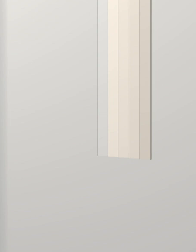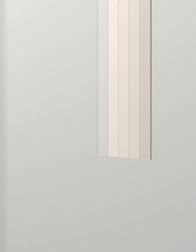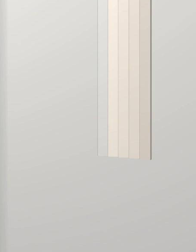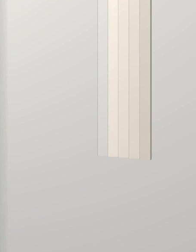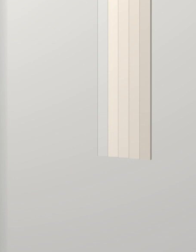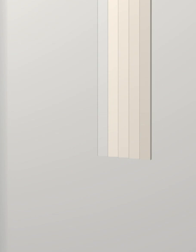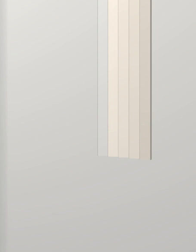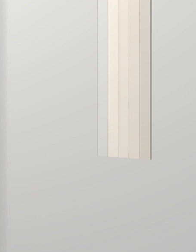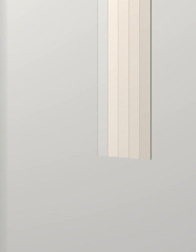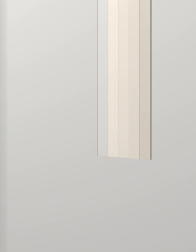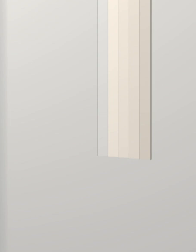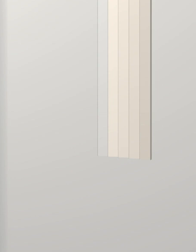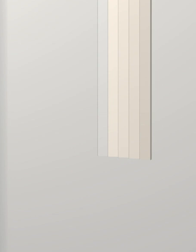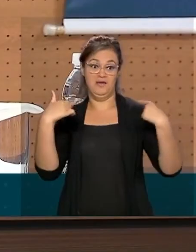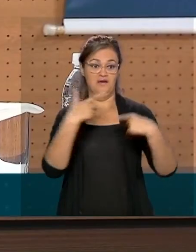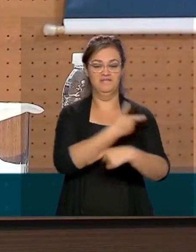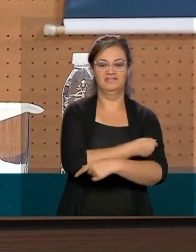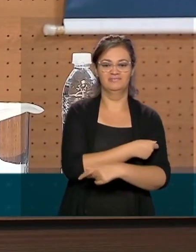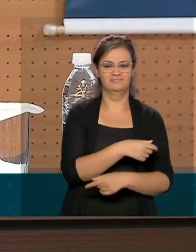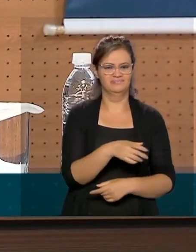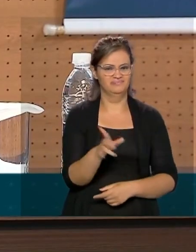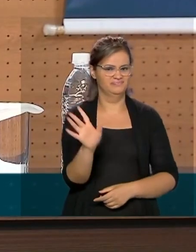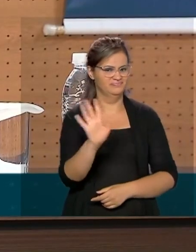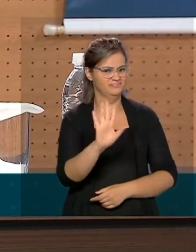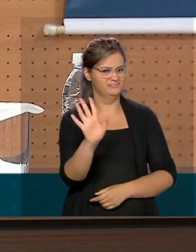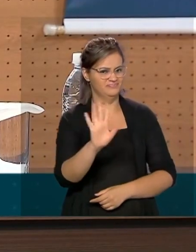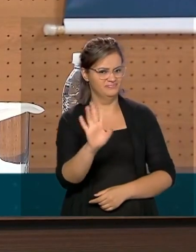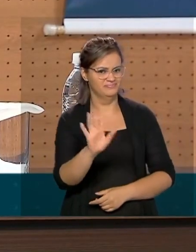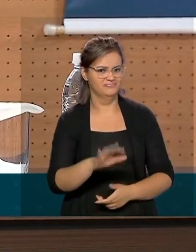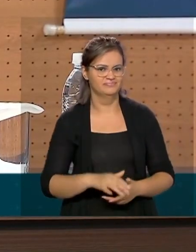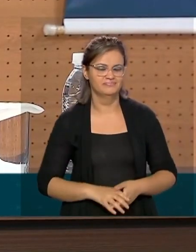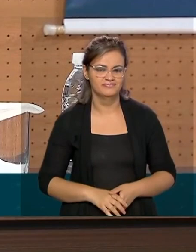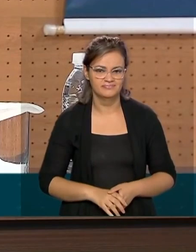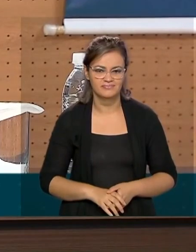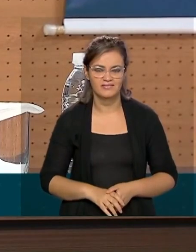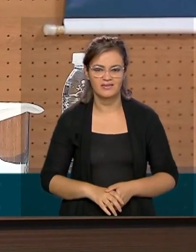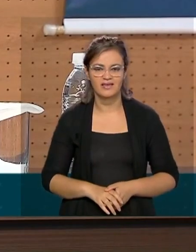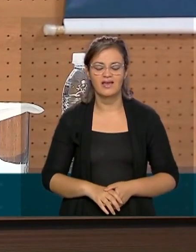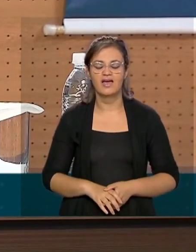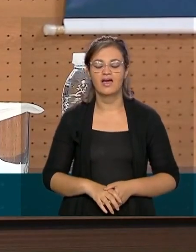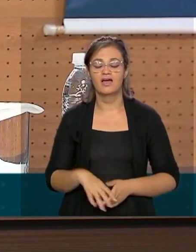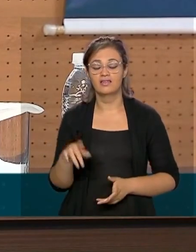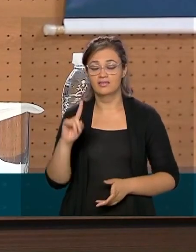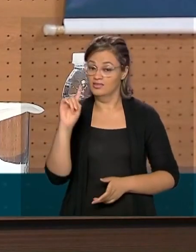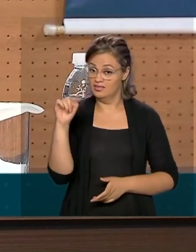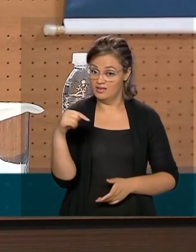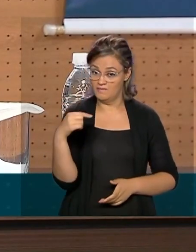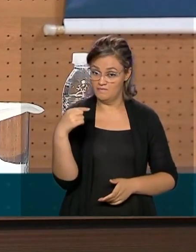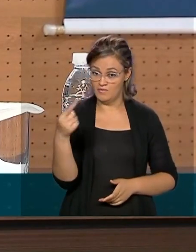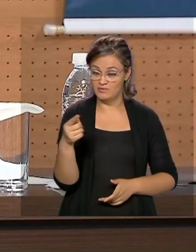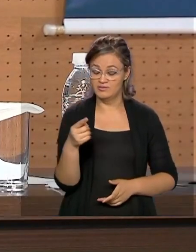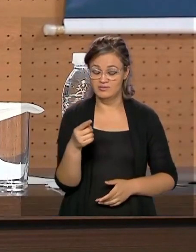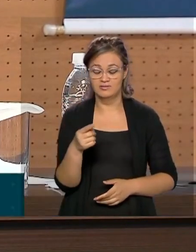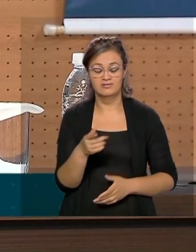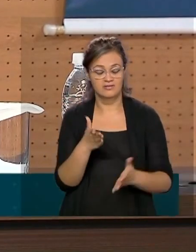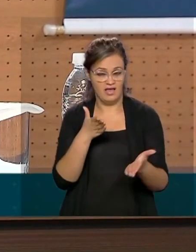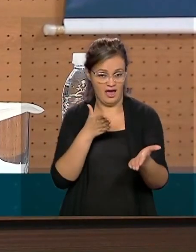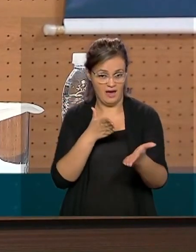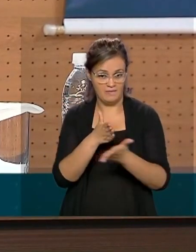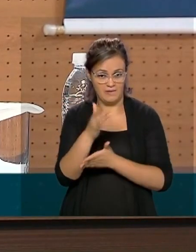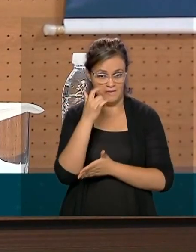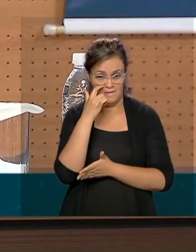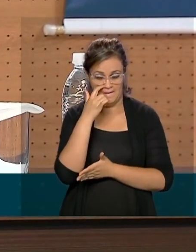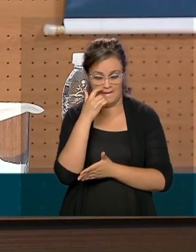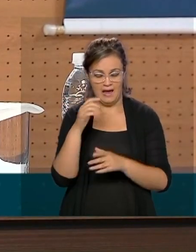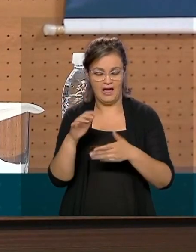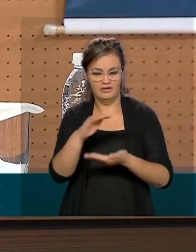o que disse o ministro Pazuello neste domingo. Determinei, imediatamente após a aprovação do uso emergencial